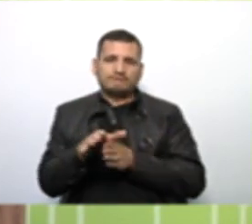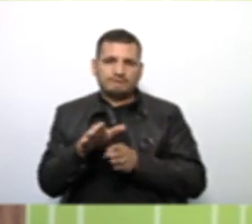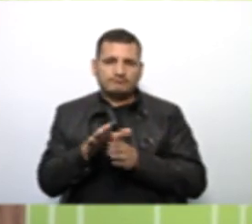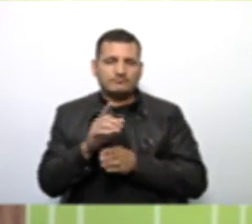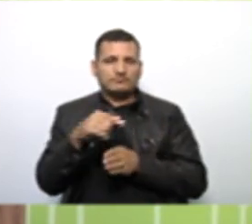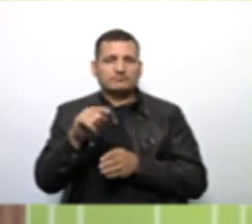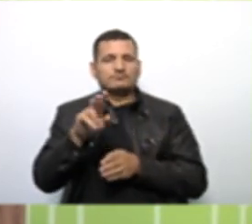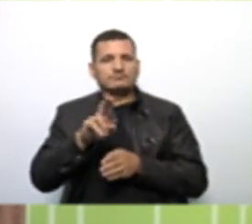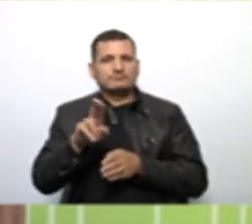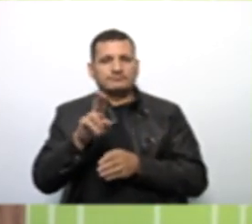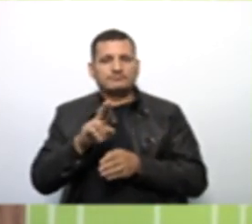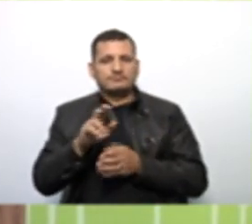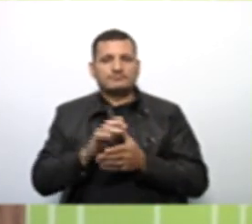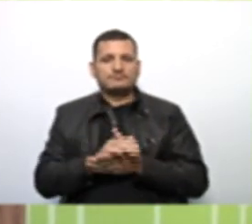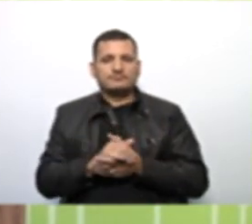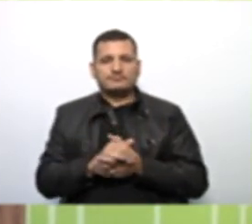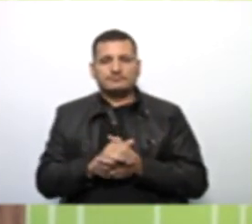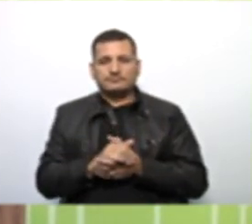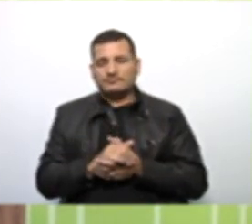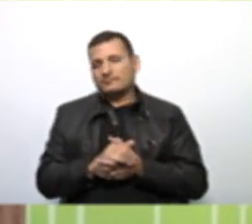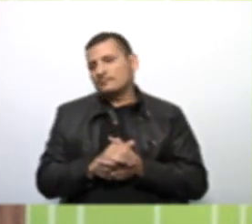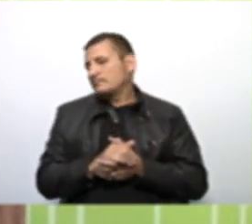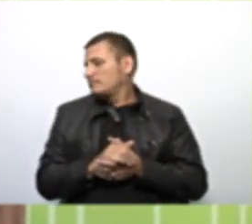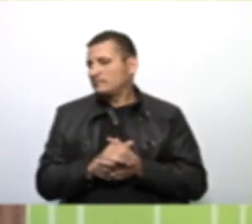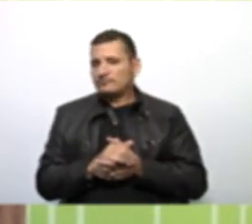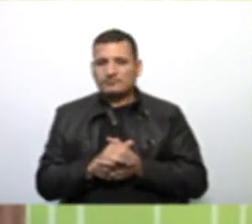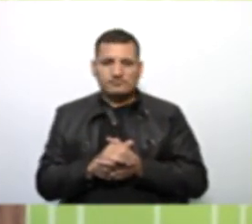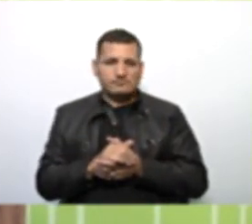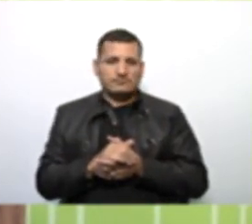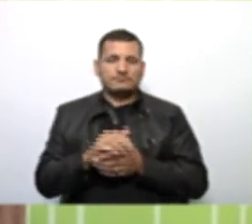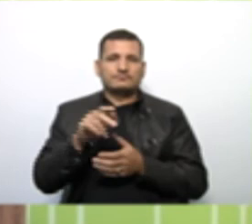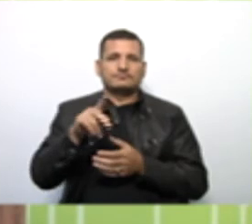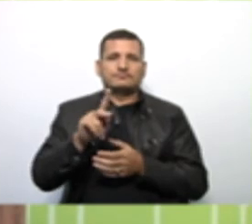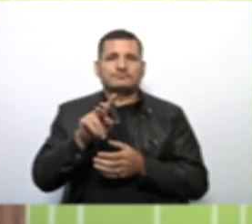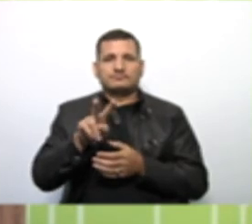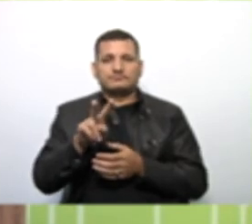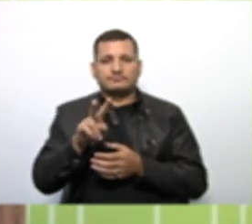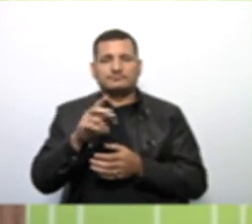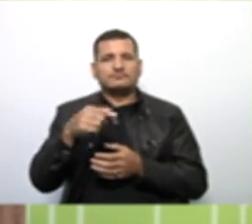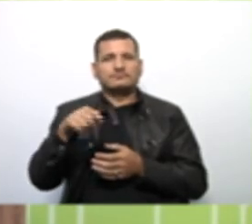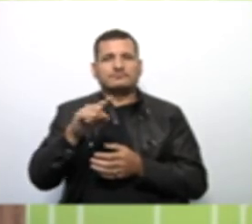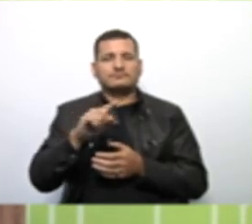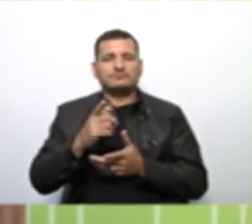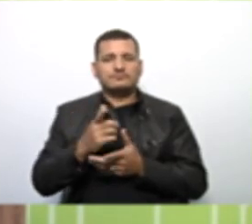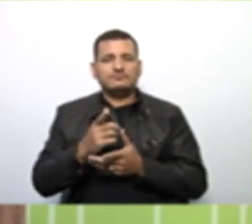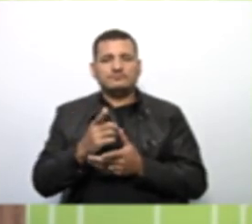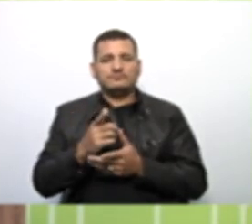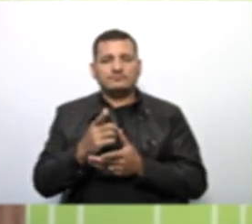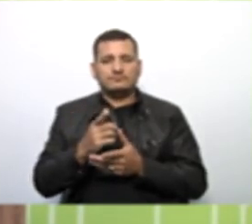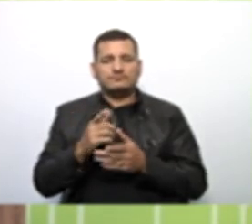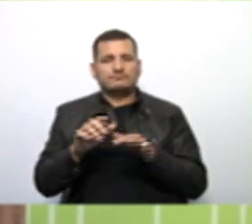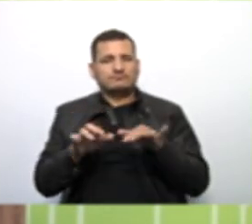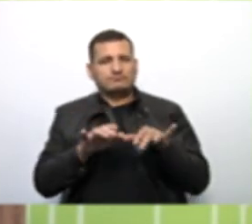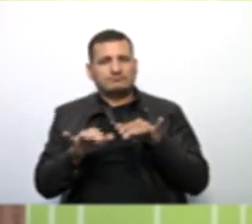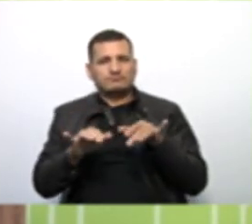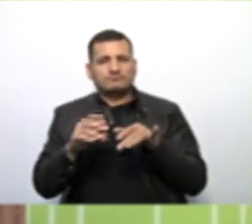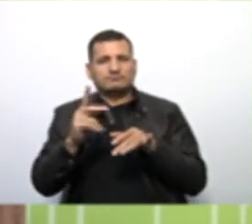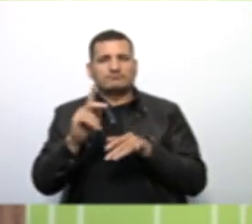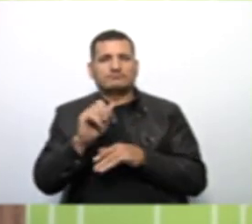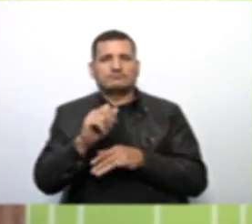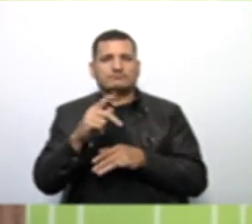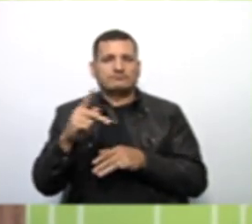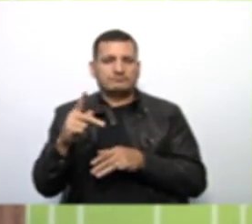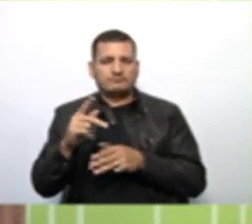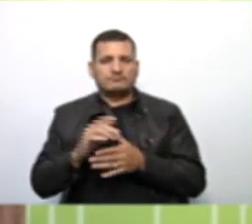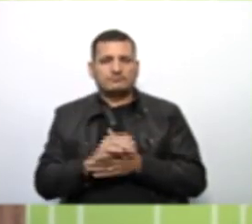muito, muito mesmo, né, professor? Recomendamos muito a linguagem Kivy para você desenvolver os seus aplicativos